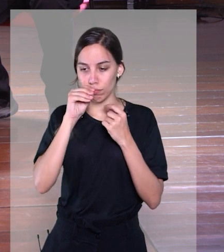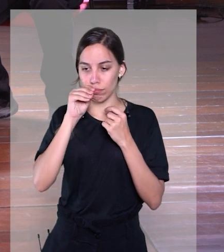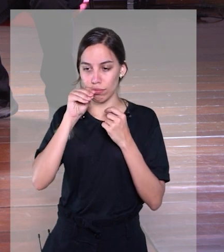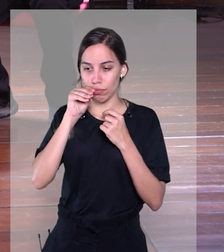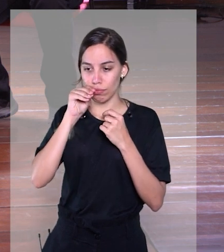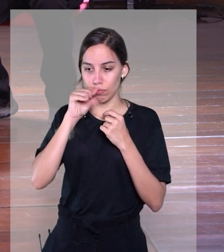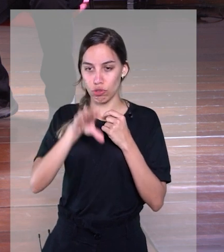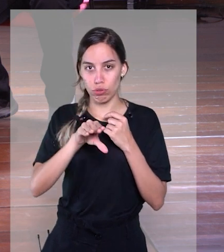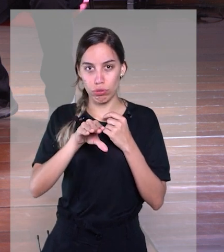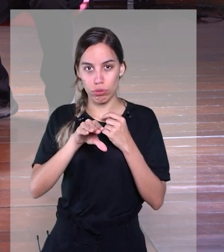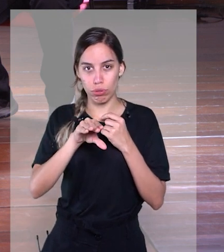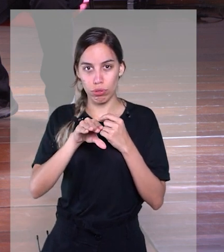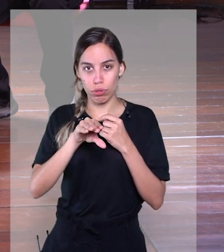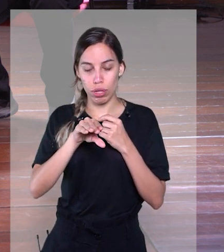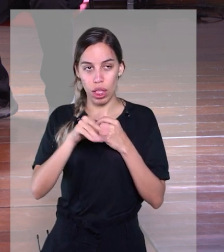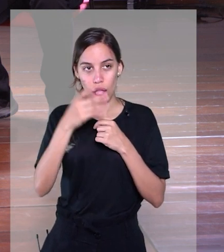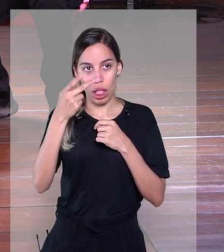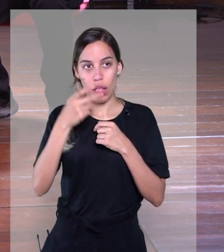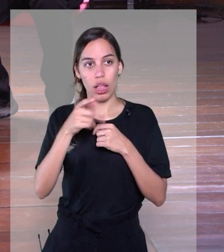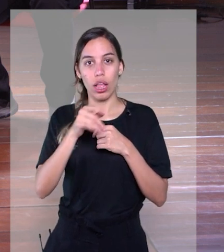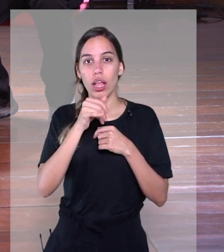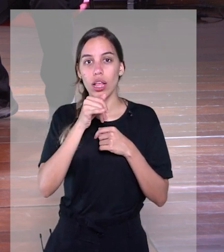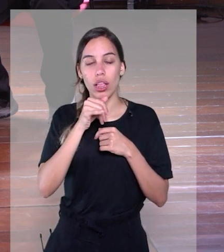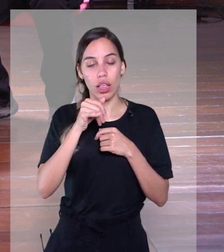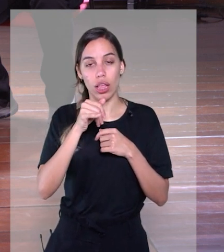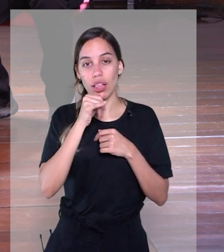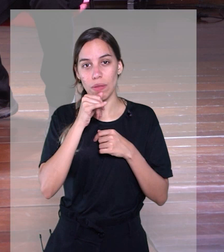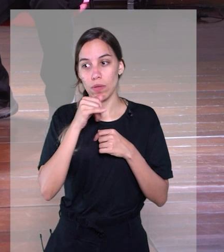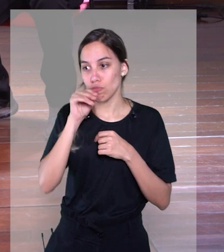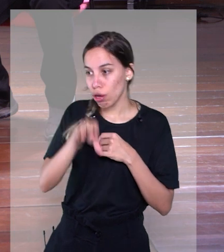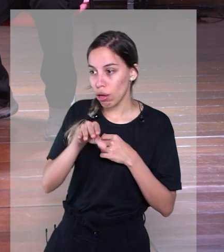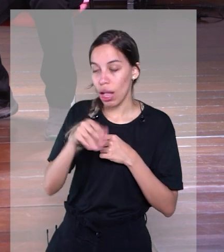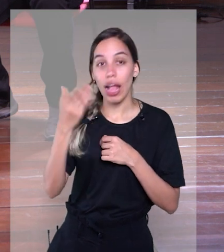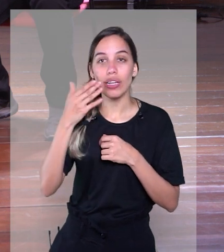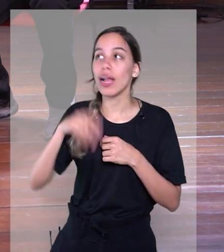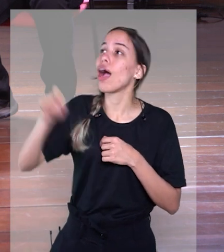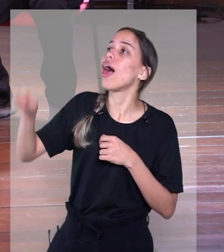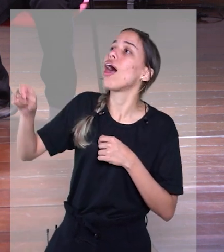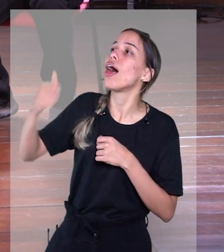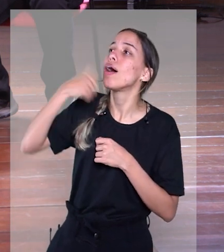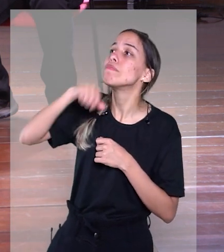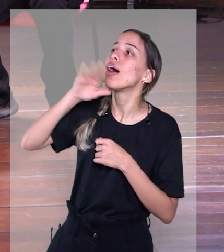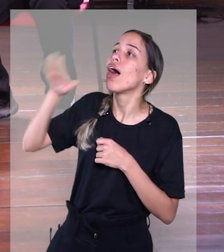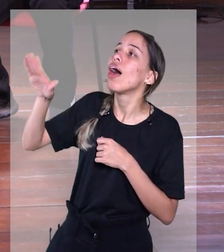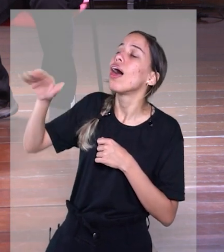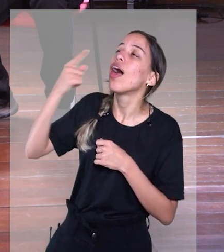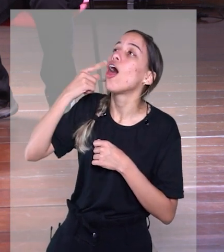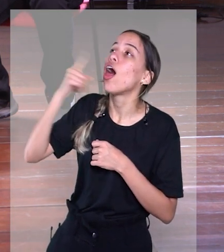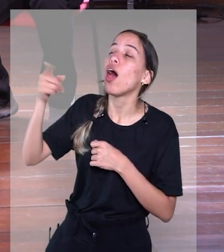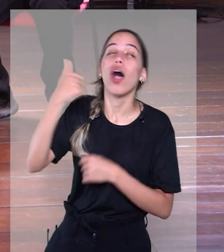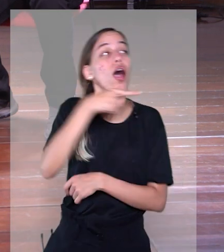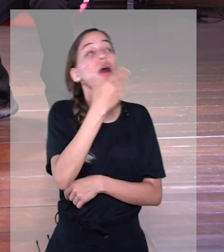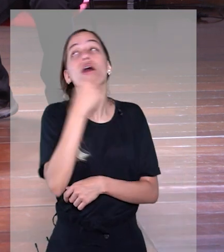a criança diz: mamãe, olha esse senhor ali. Aí ele retraía rapidamente a dentadura, e a mulher olhava, a mãe do menino olhava